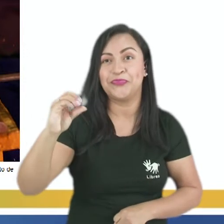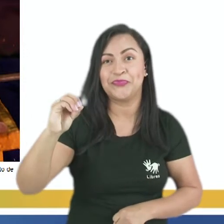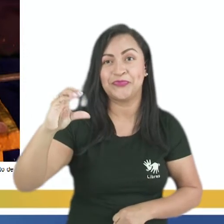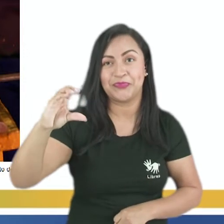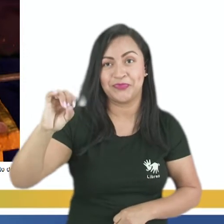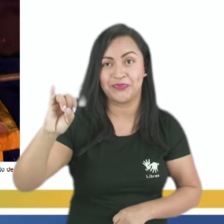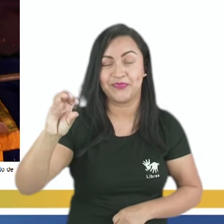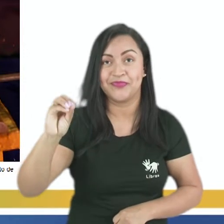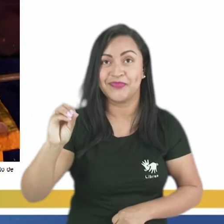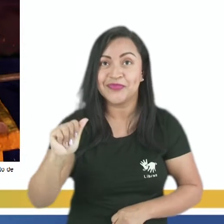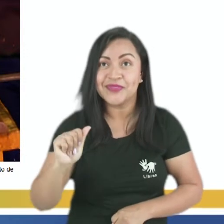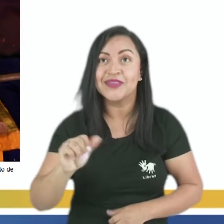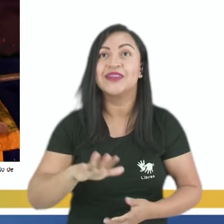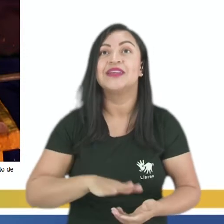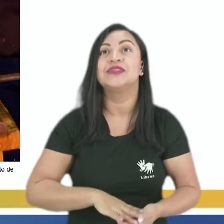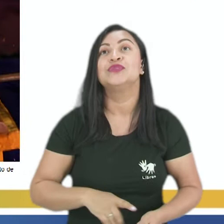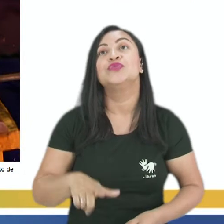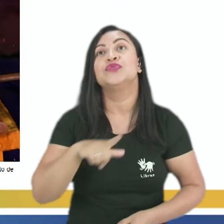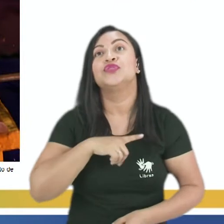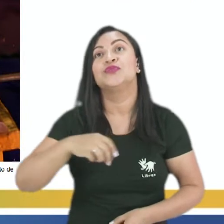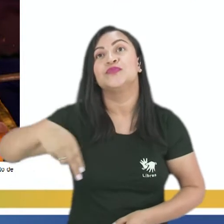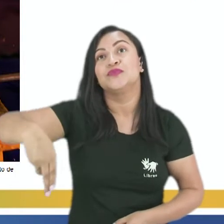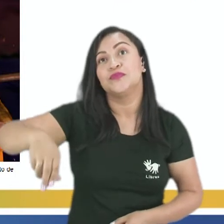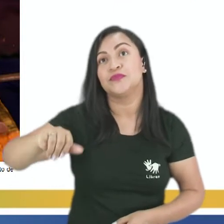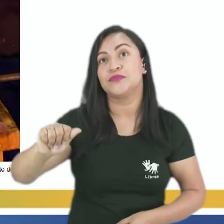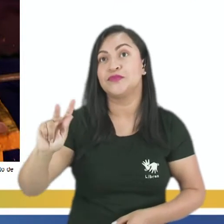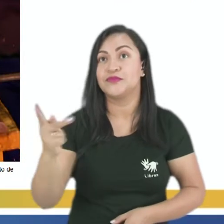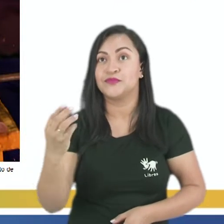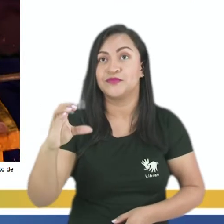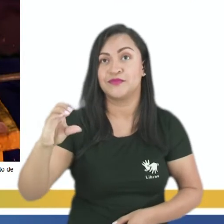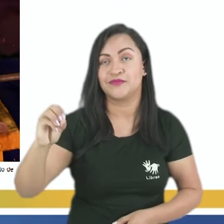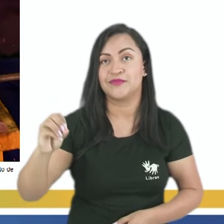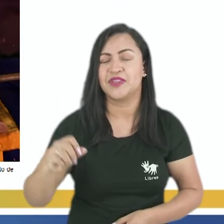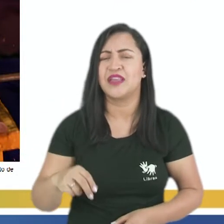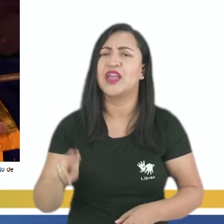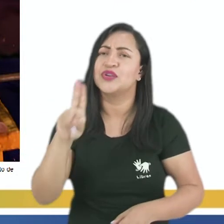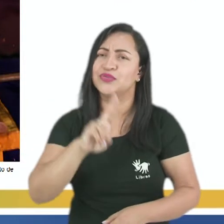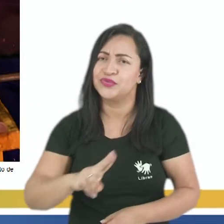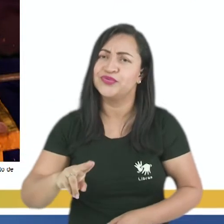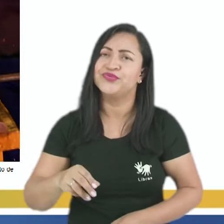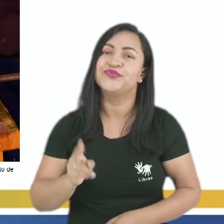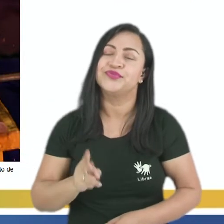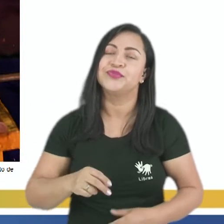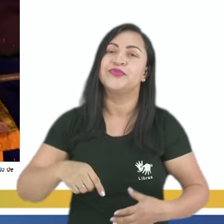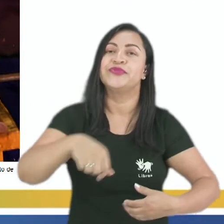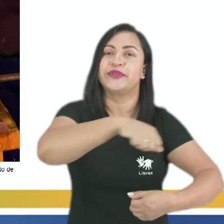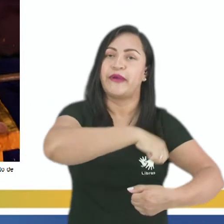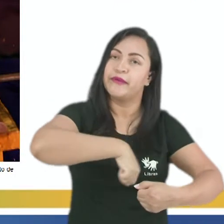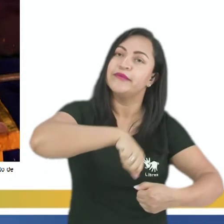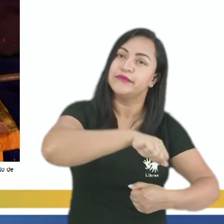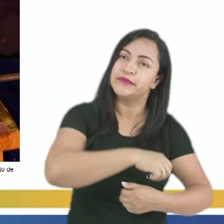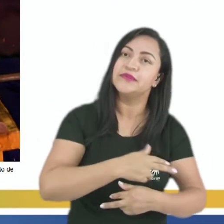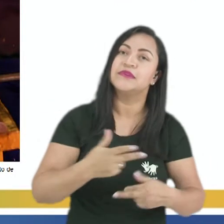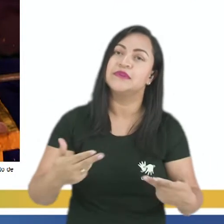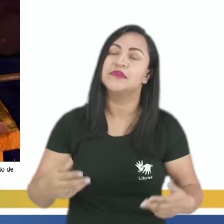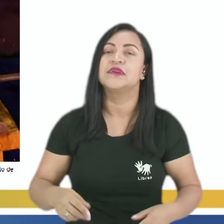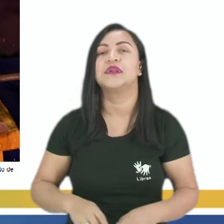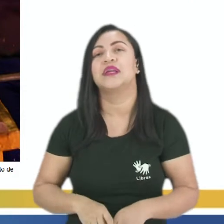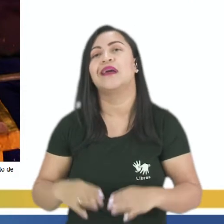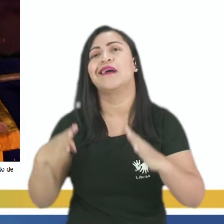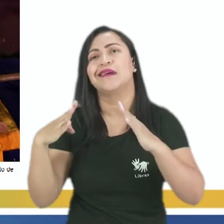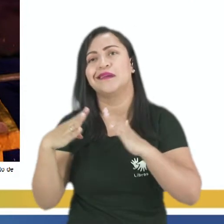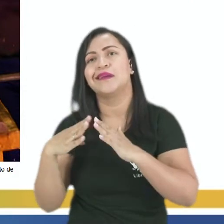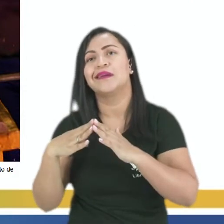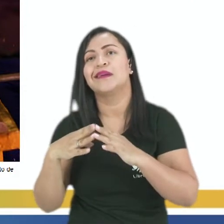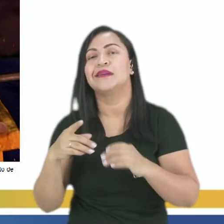temos o bicarbonato de sódio, que nós utilizamos na cozinha, utilizamos em outros processos em casa, que também é um